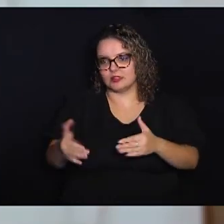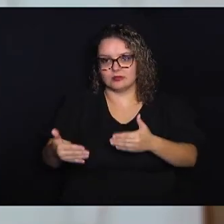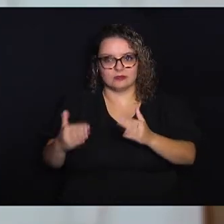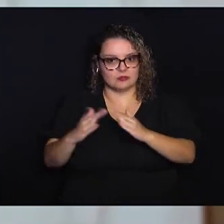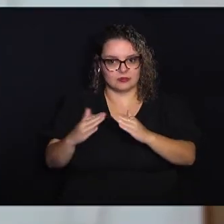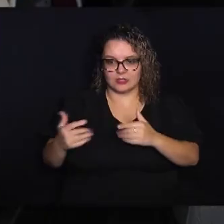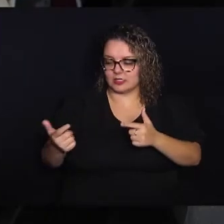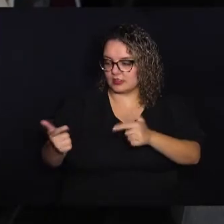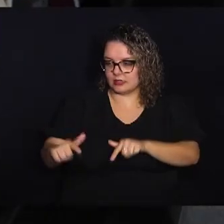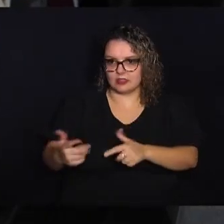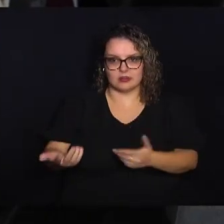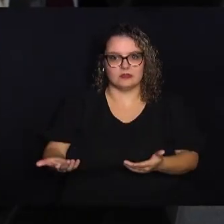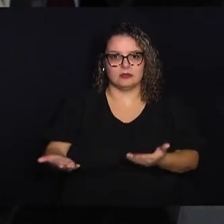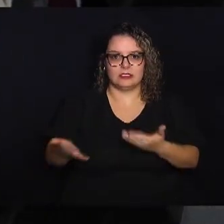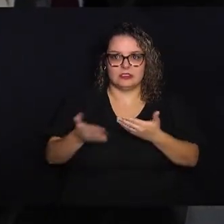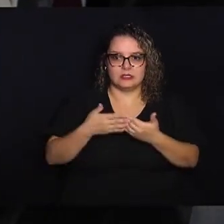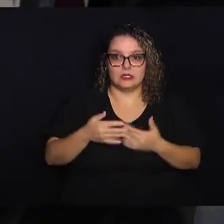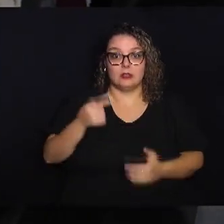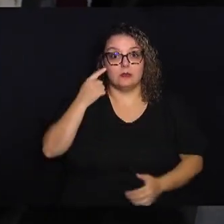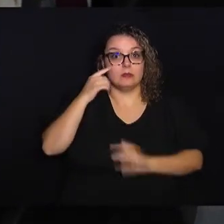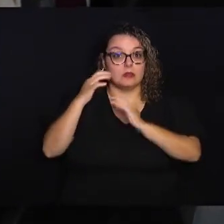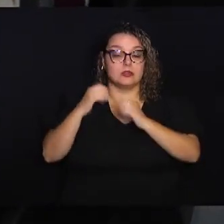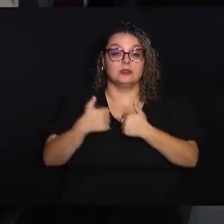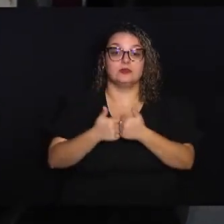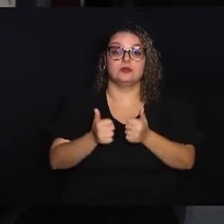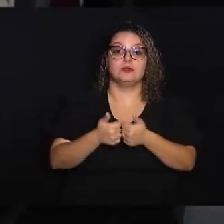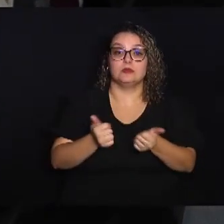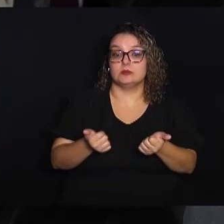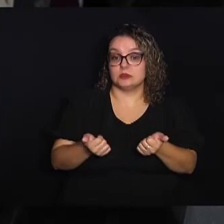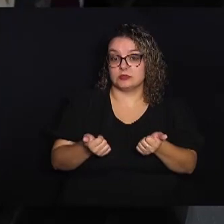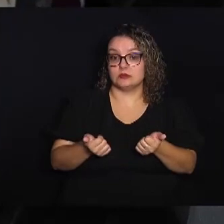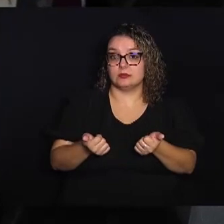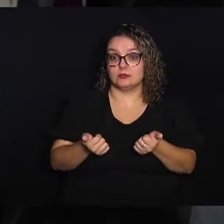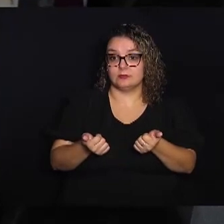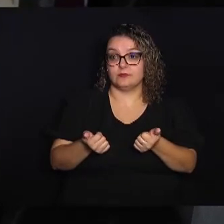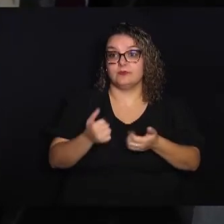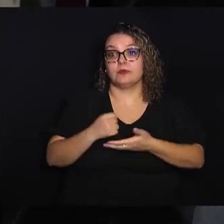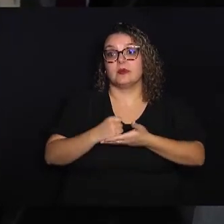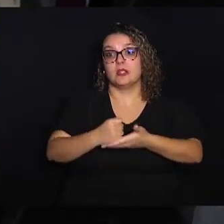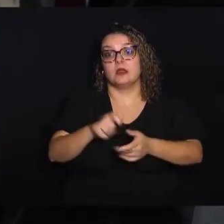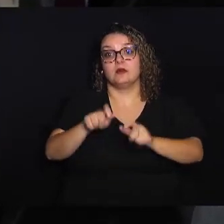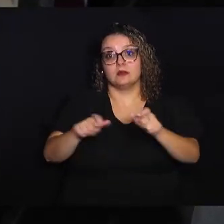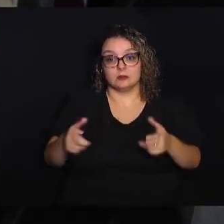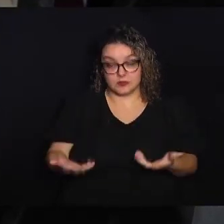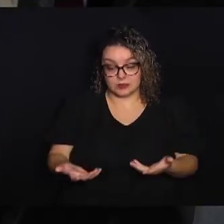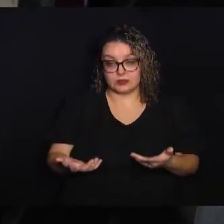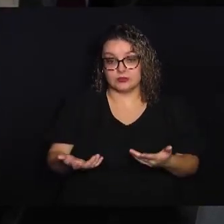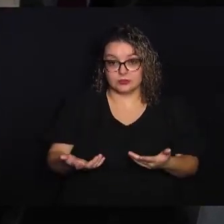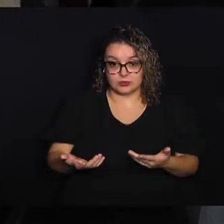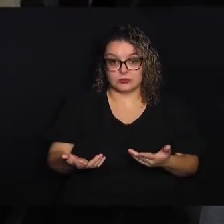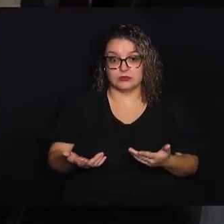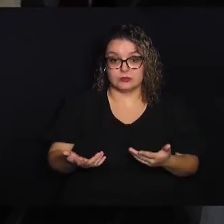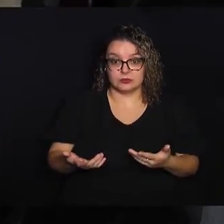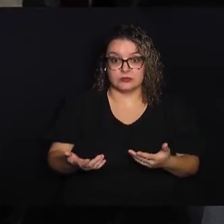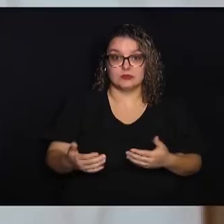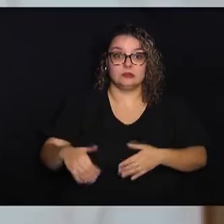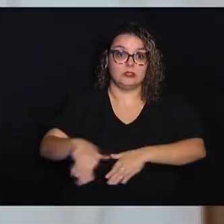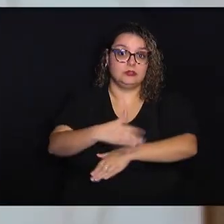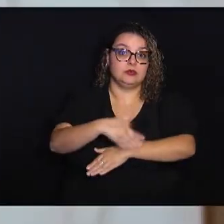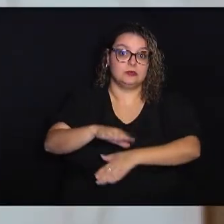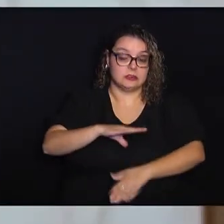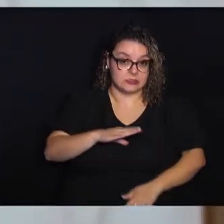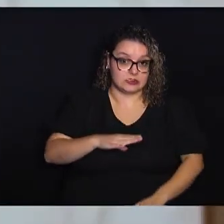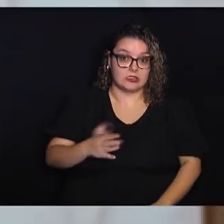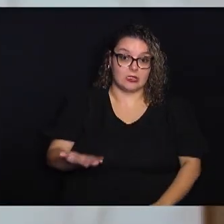casa, a mesma coisa. Imagina agora dentro do ônibus que leva as pessoas aí dentro das ruas da cidade.